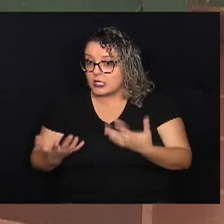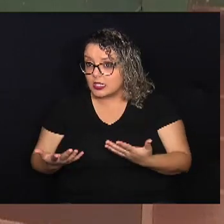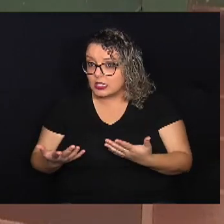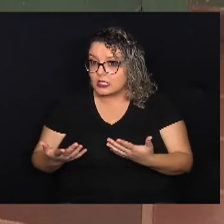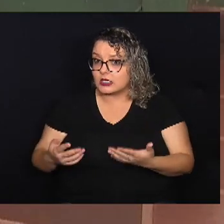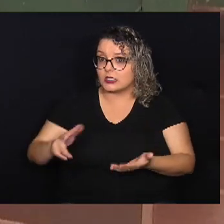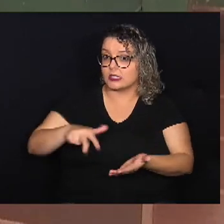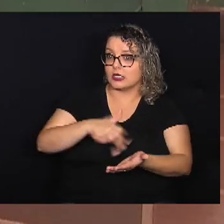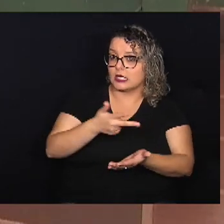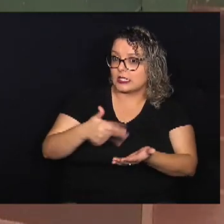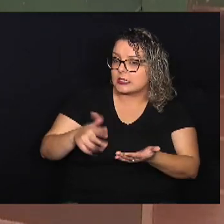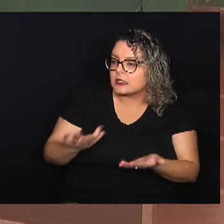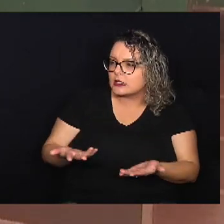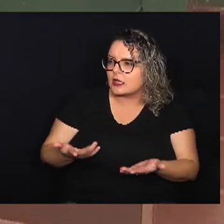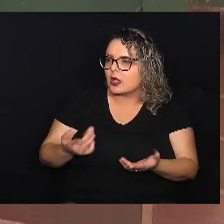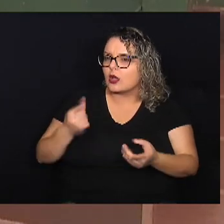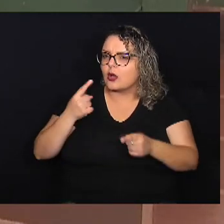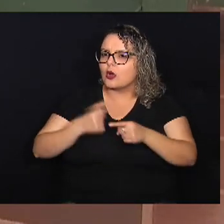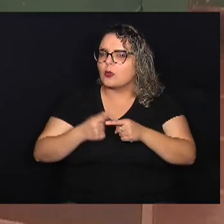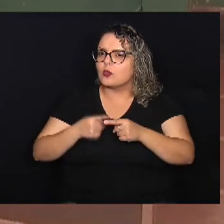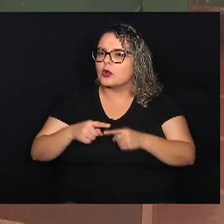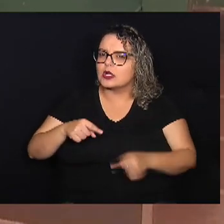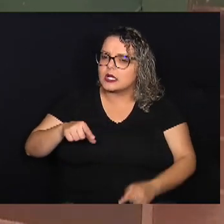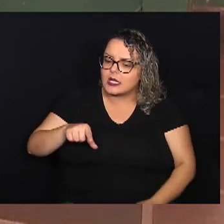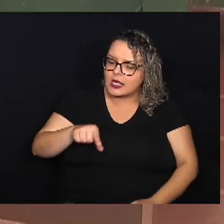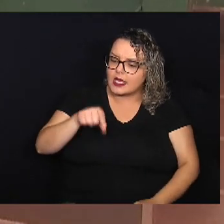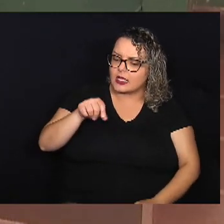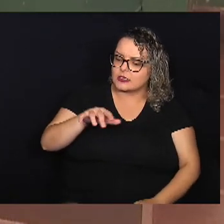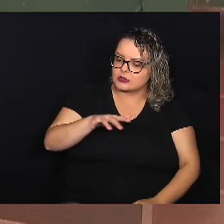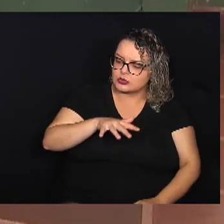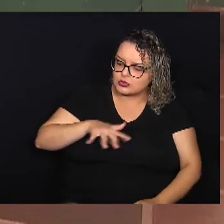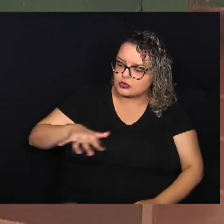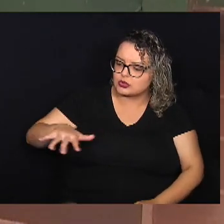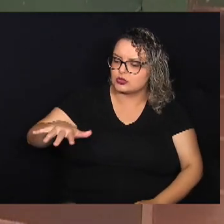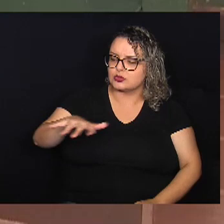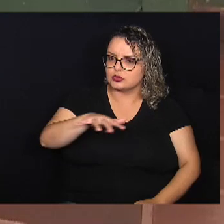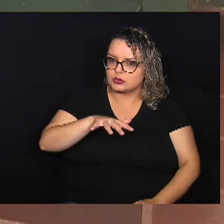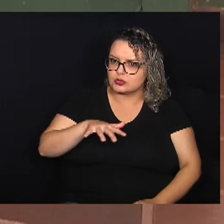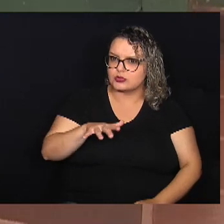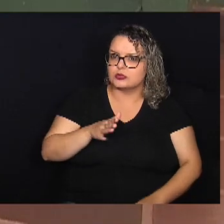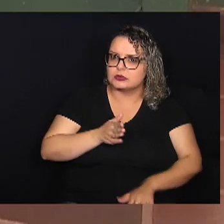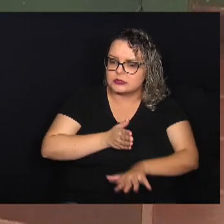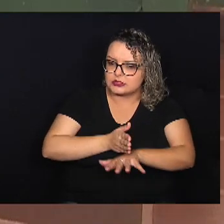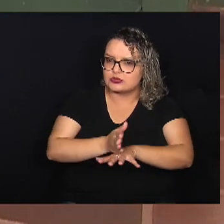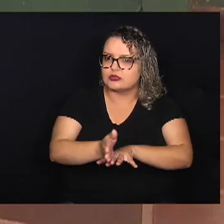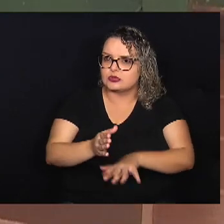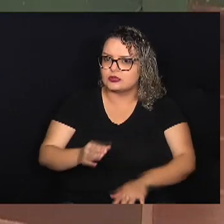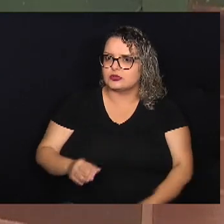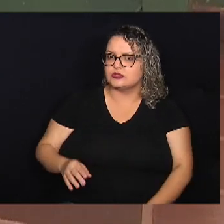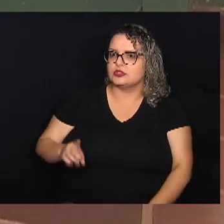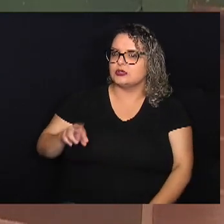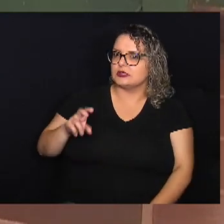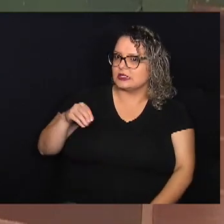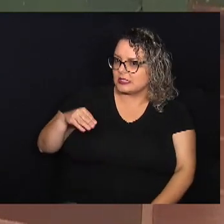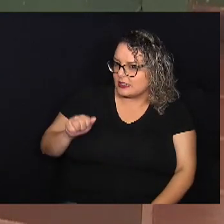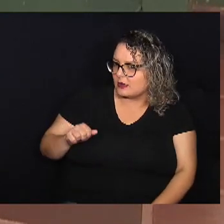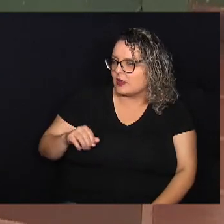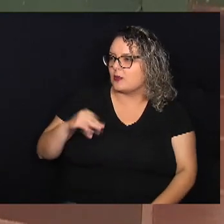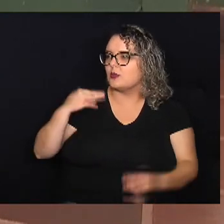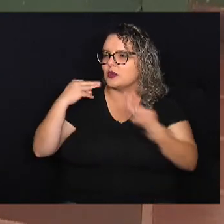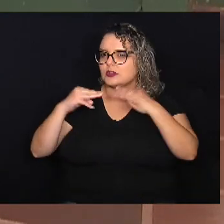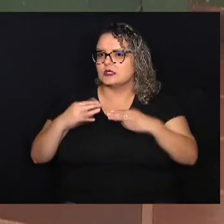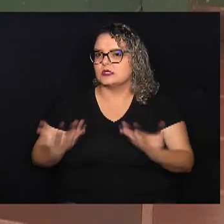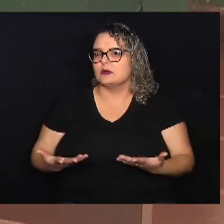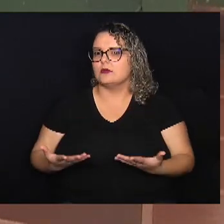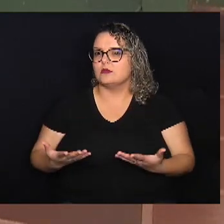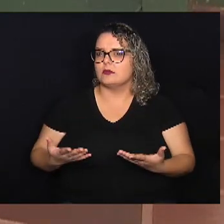da dança. Por que vocês escolheram esse viés de drama musical para poder representar,